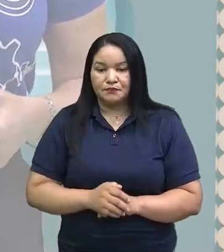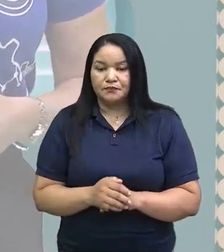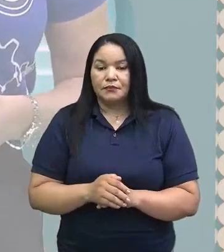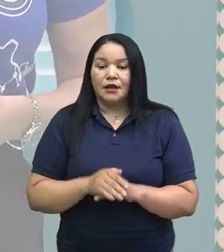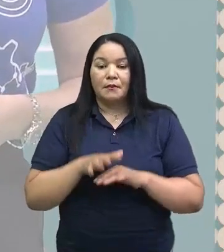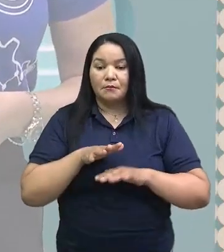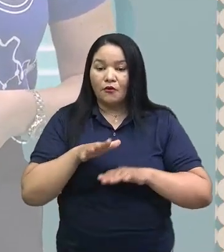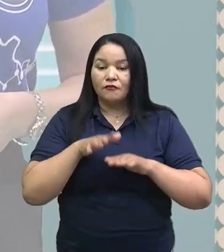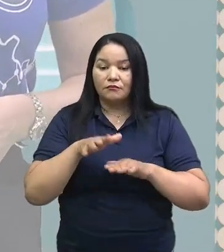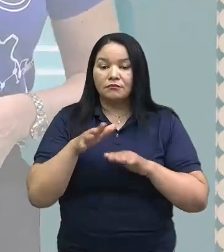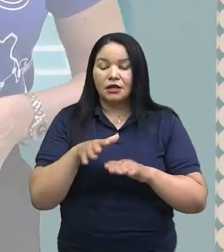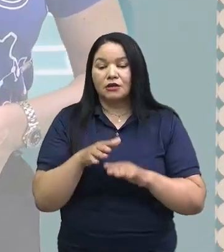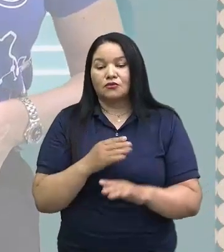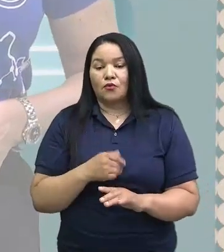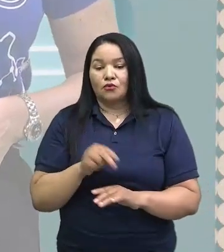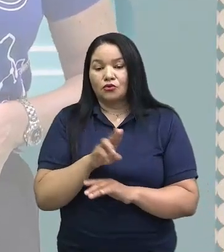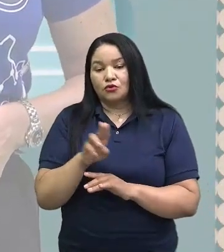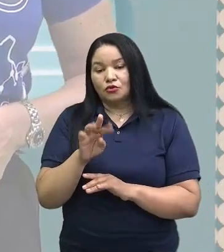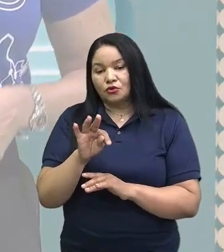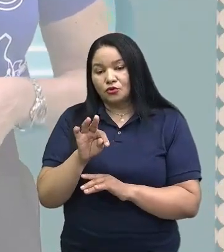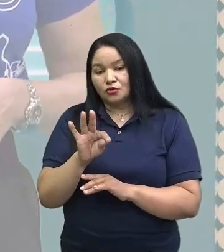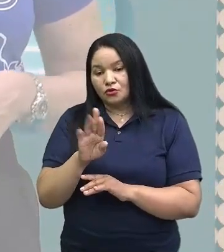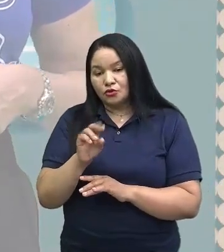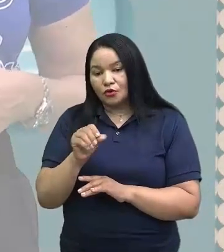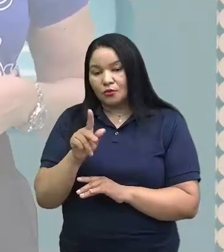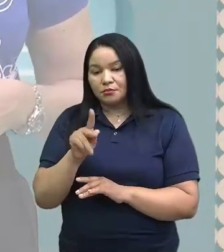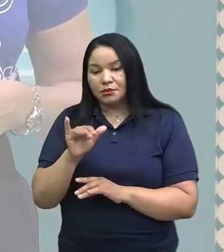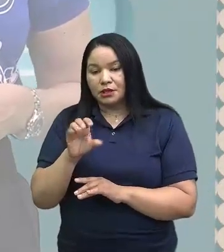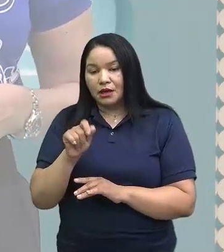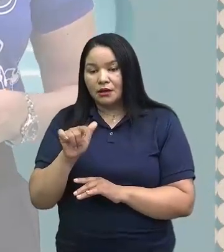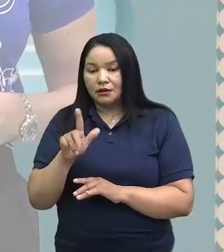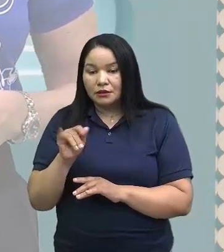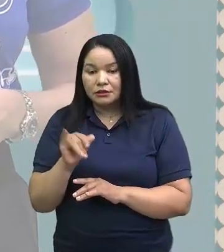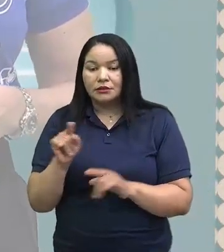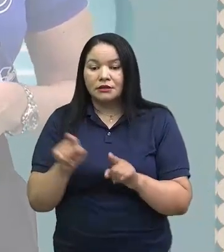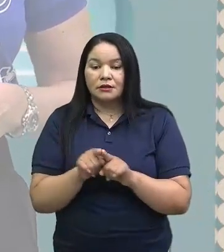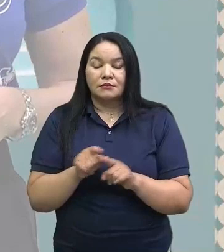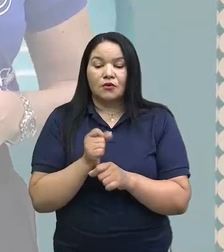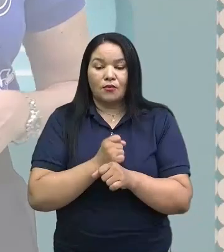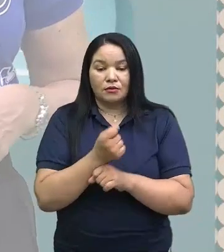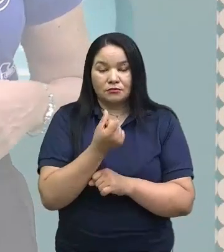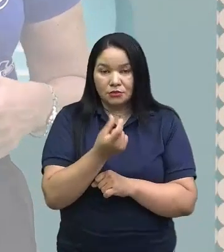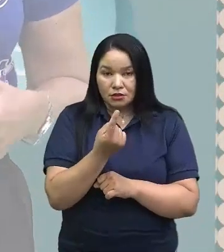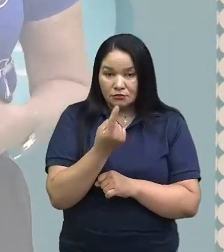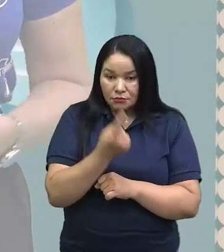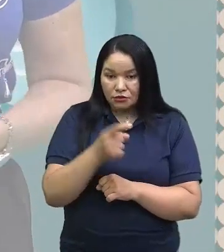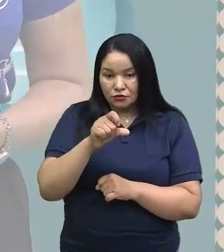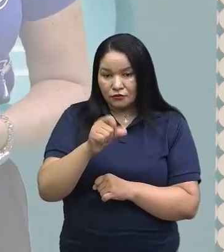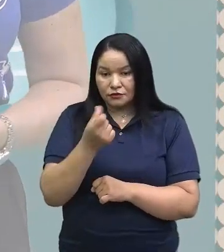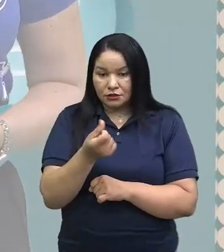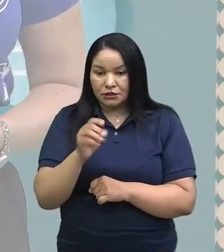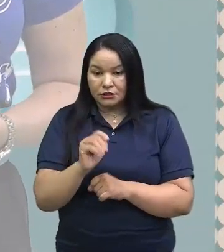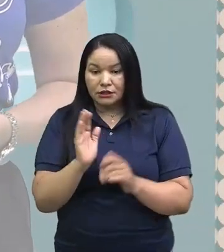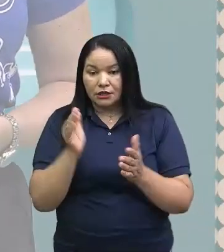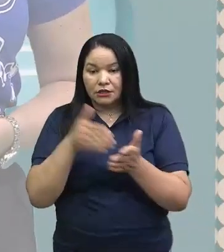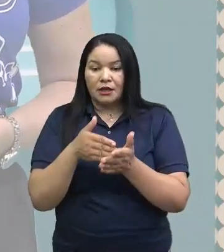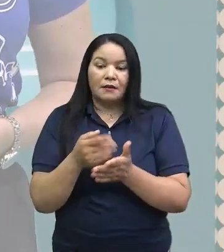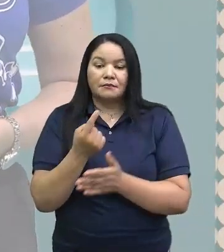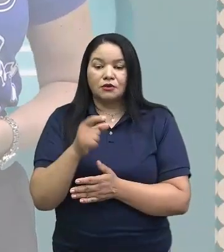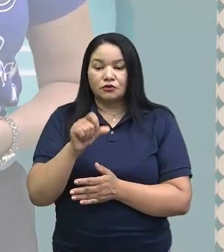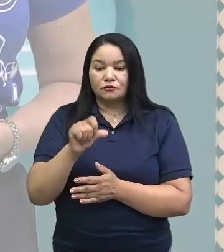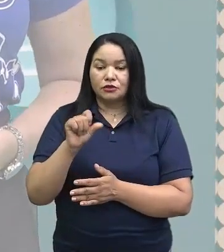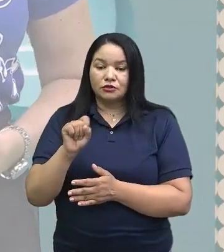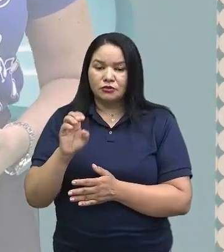Movimentos como a Tropicália, nos anos 1960, e o movimento punk, nos anos de 1980, não só influenciaram as